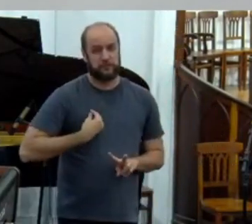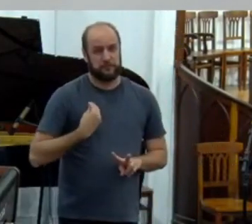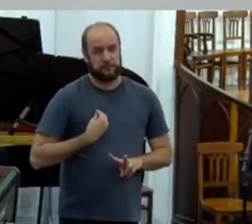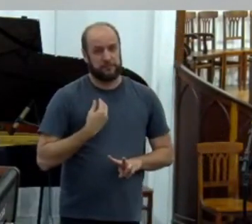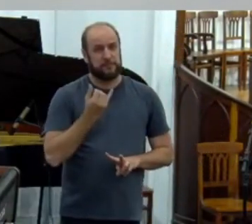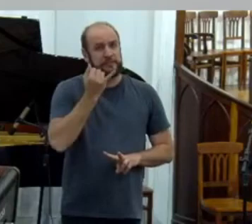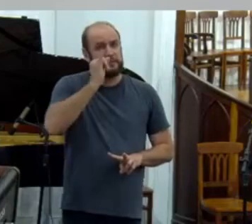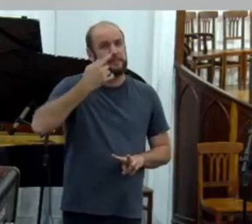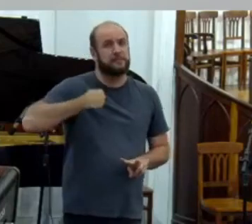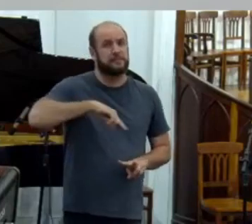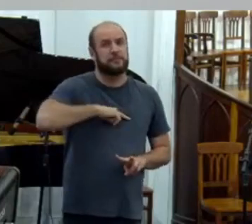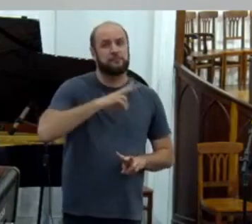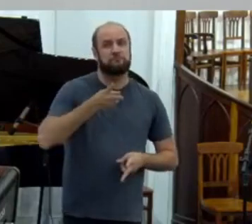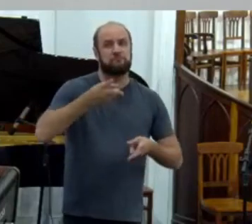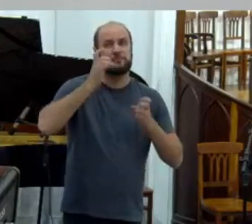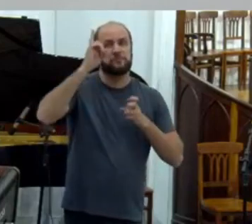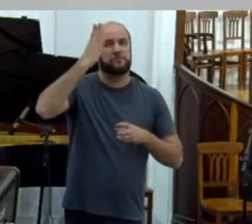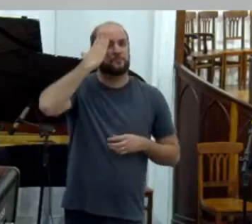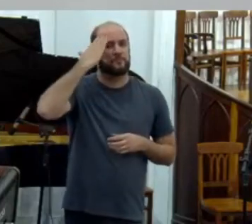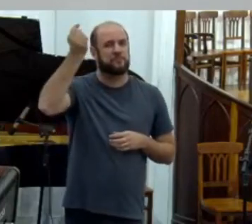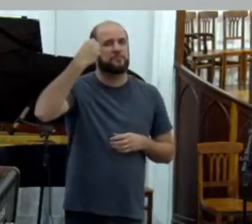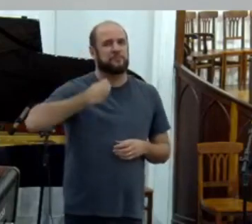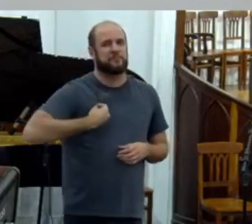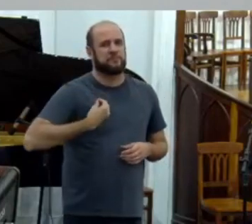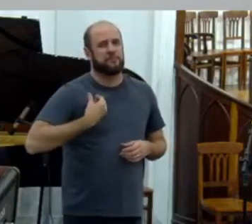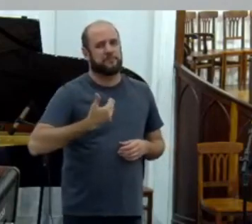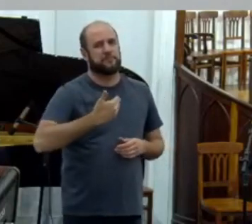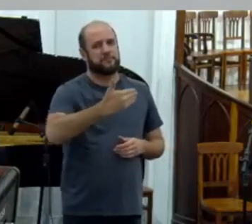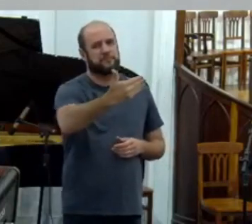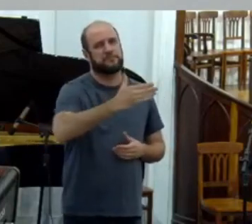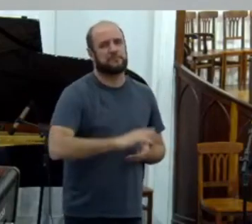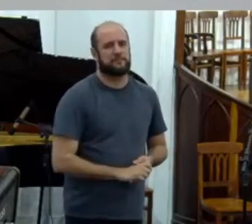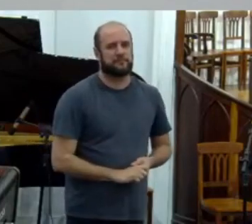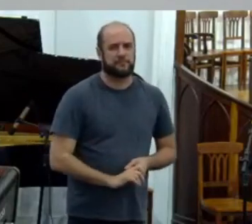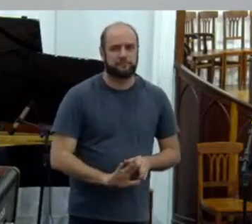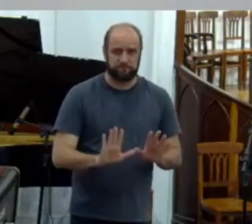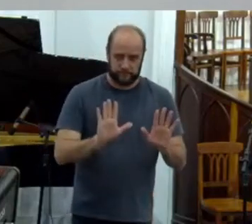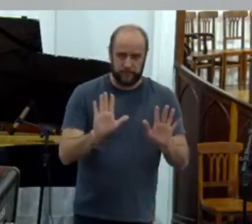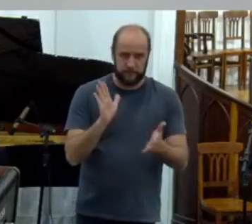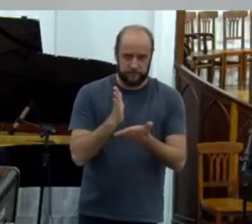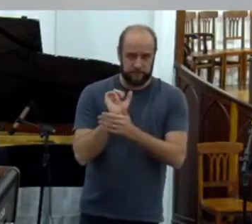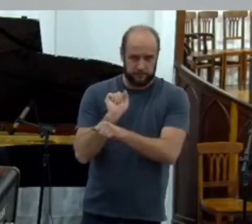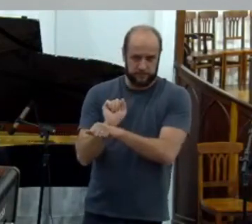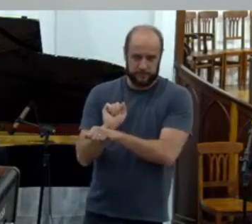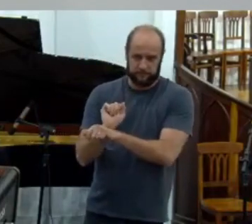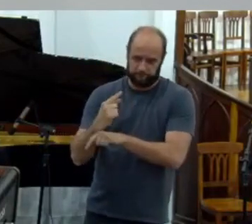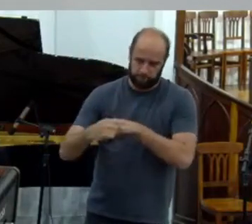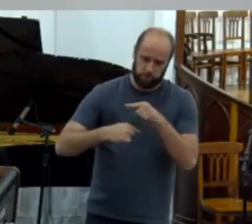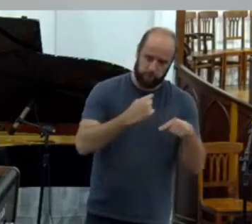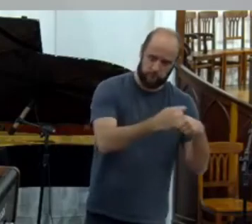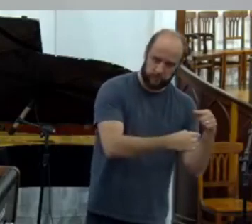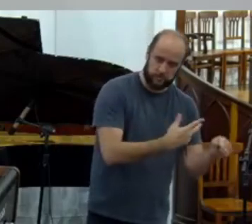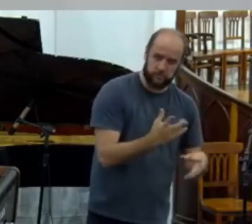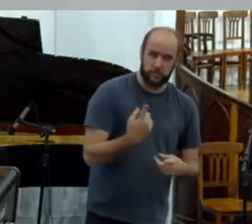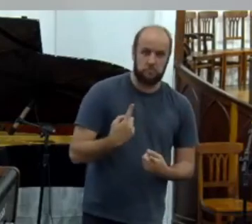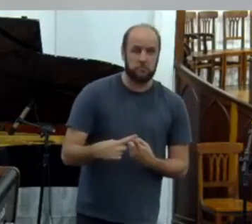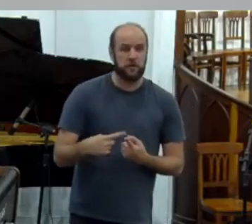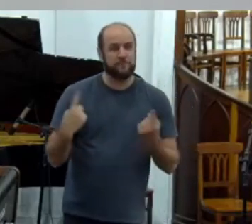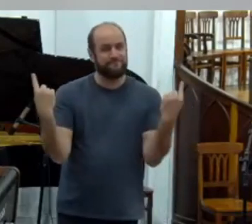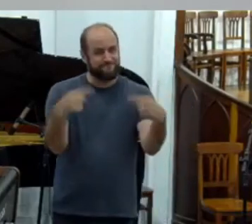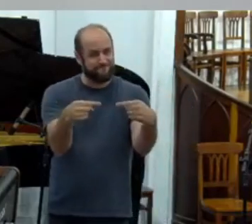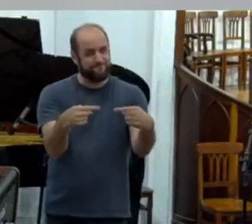a soberania de Deus, inclusive em nossa caminhada. Daqui a pouco eu volto para a gente pensar nisso. Porque existem